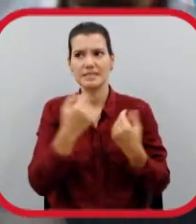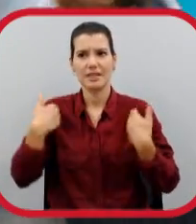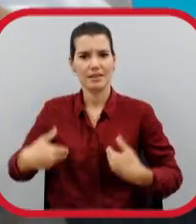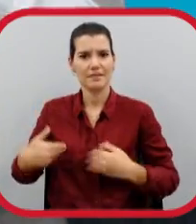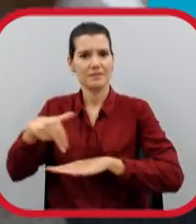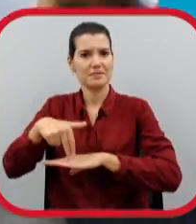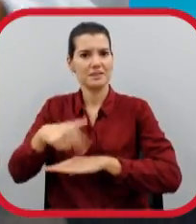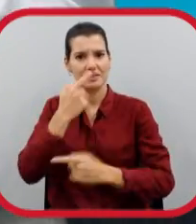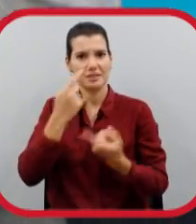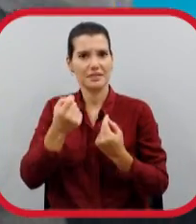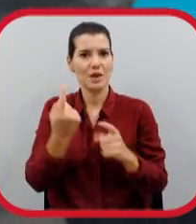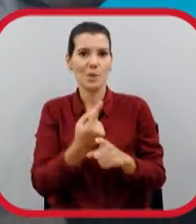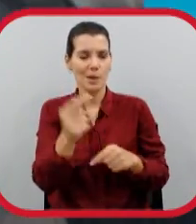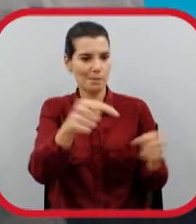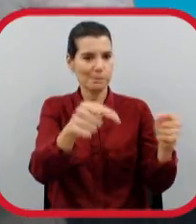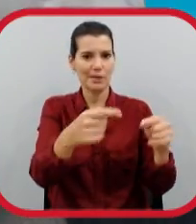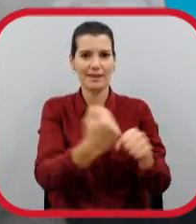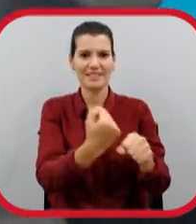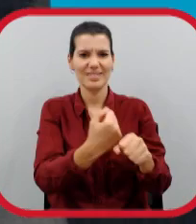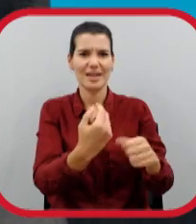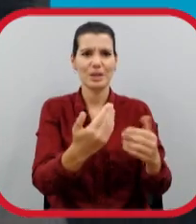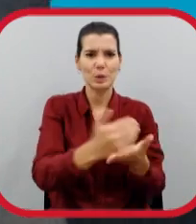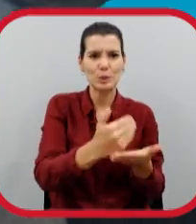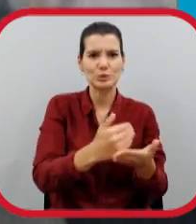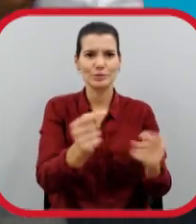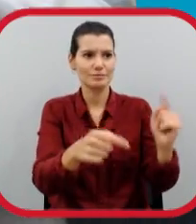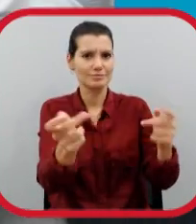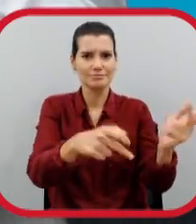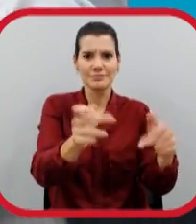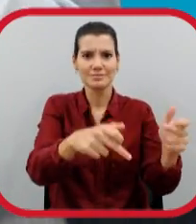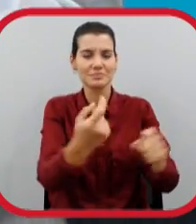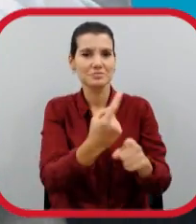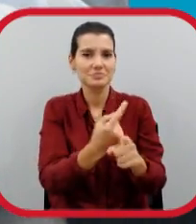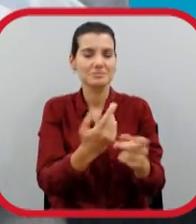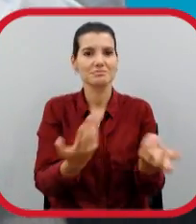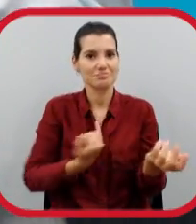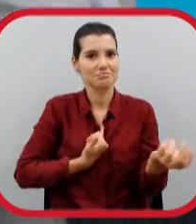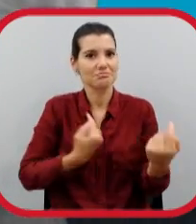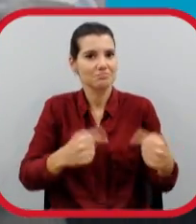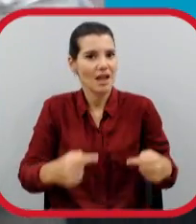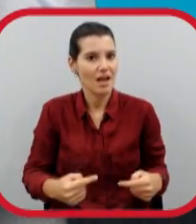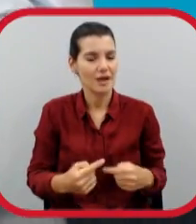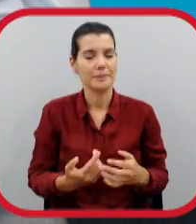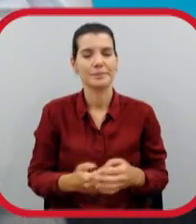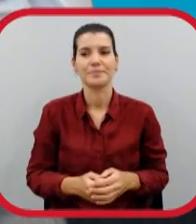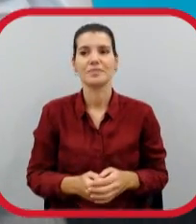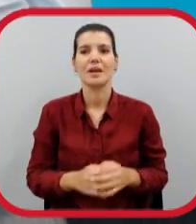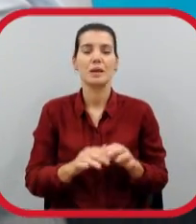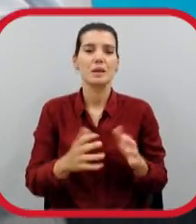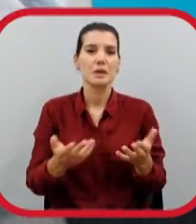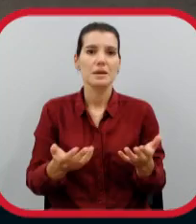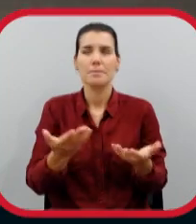espaço físico. Não é? Então lá há coisas, há atividades, há recursos e há identificação, etc.